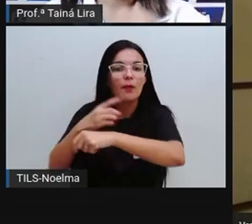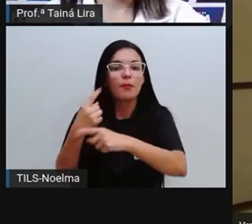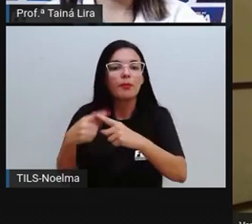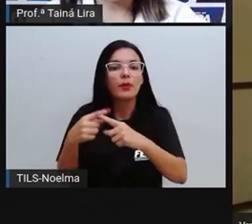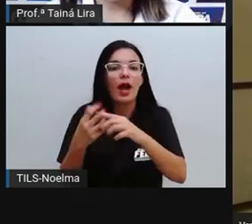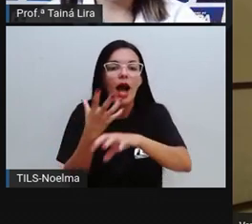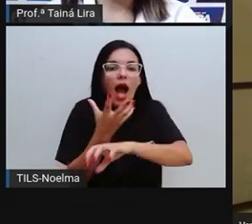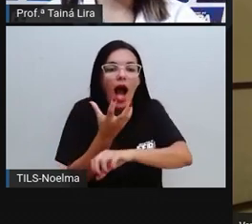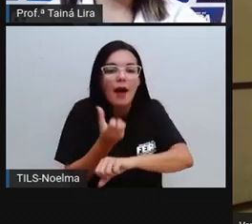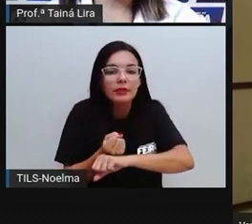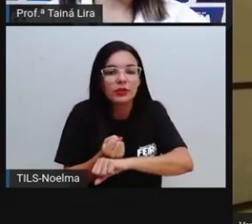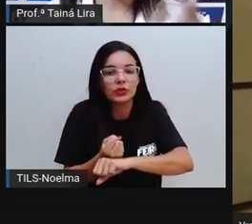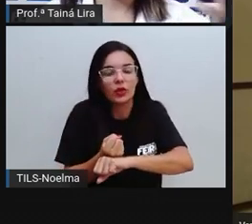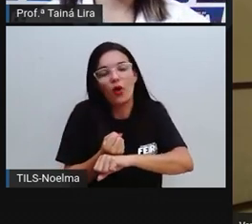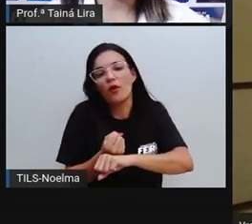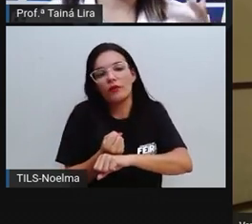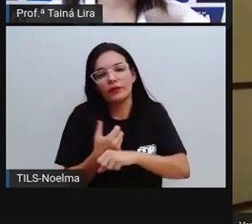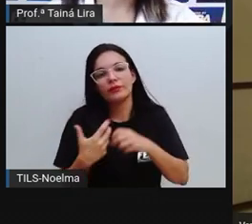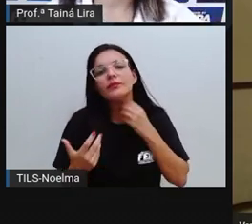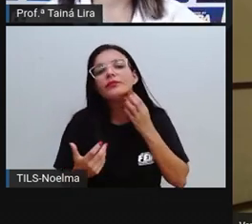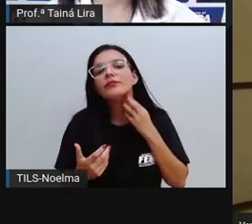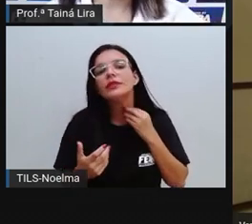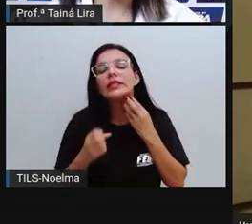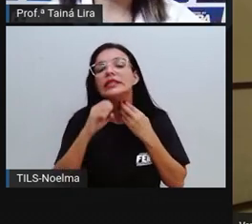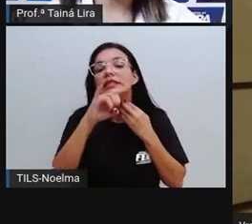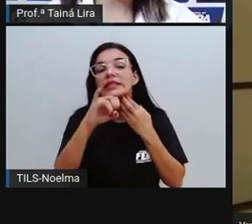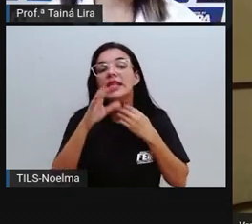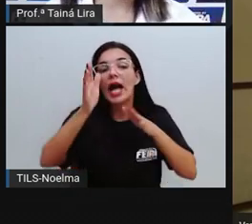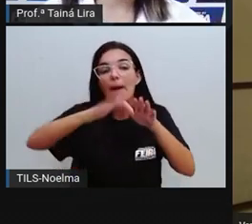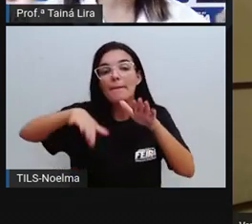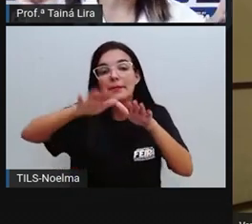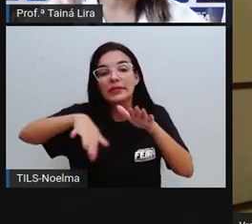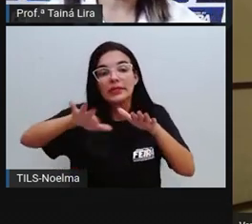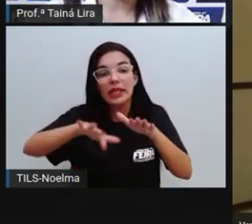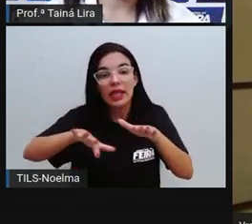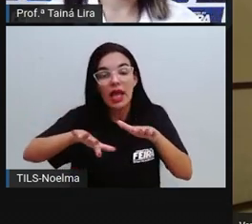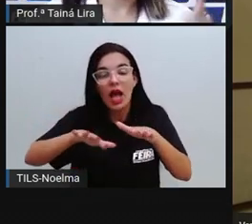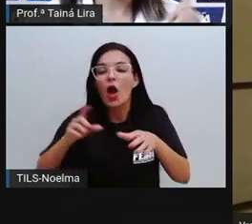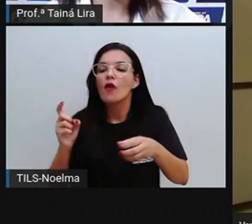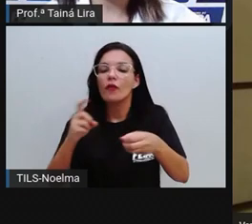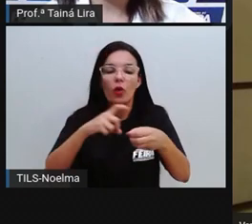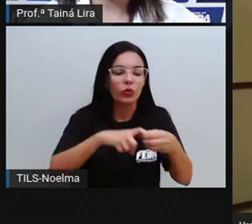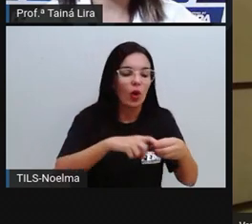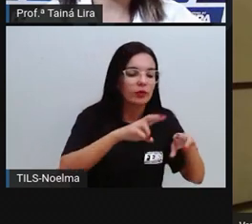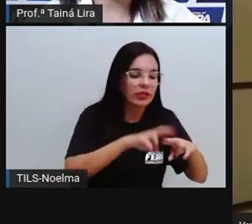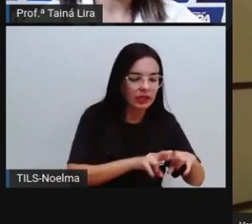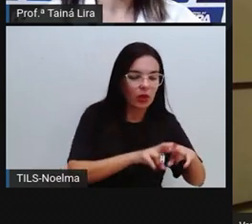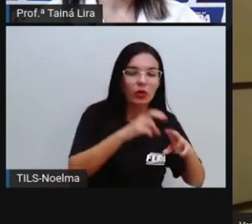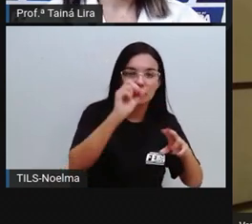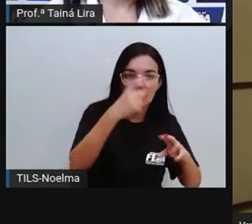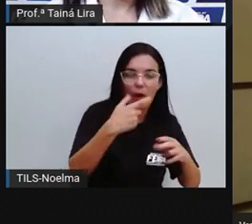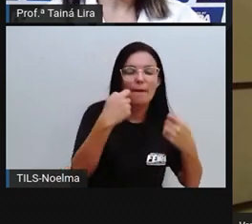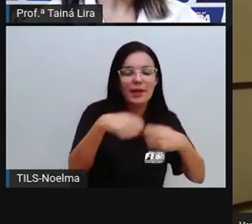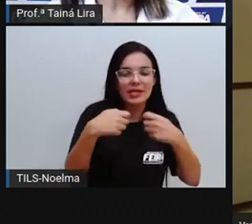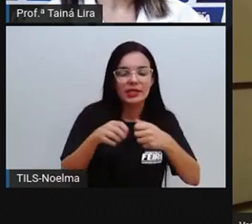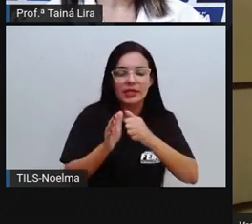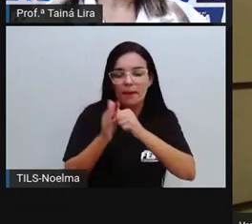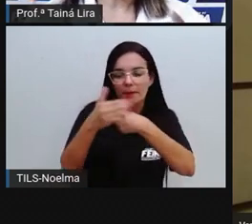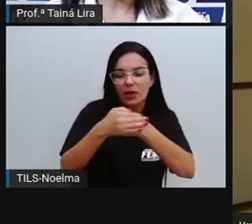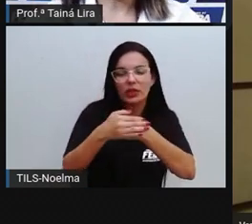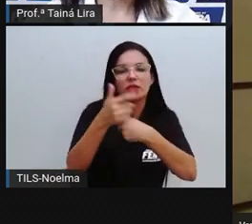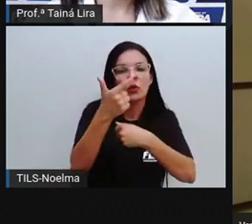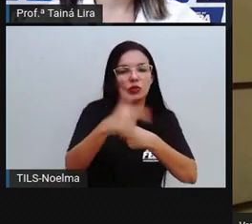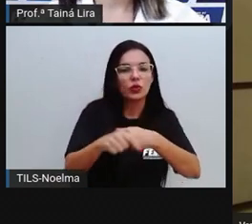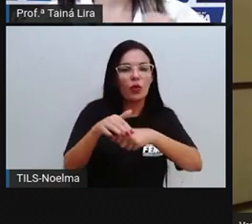que reaplicar, tá certo? Saiu do mar, da piscina, tem que reaplicar, mesmo se for ficar na água, tem que usar protetor, certo?